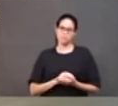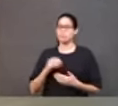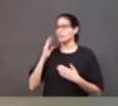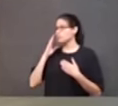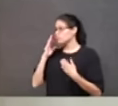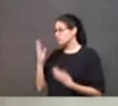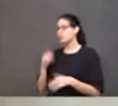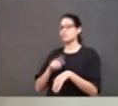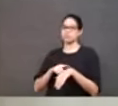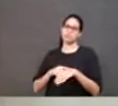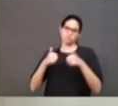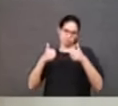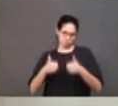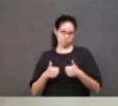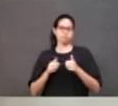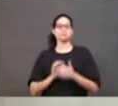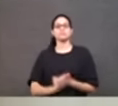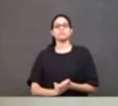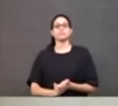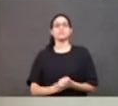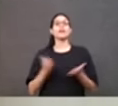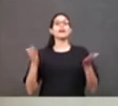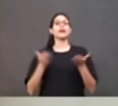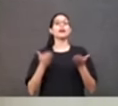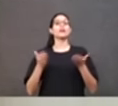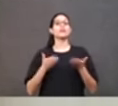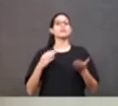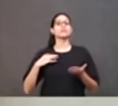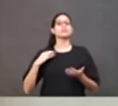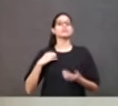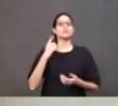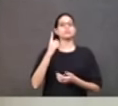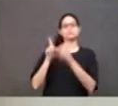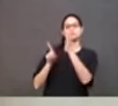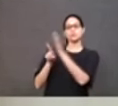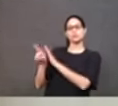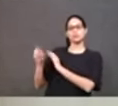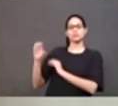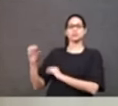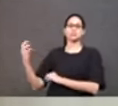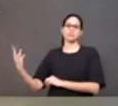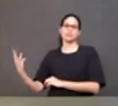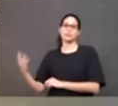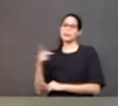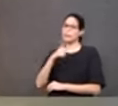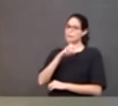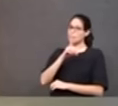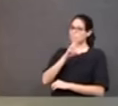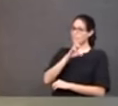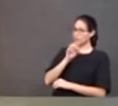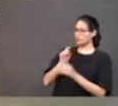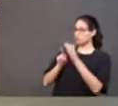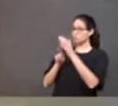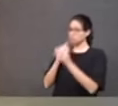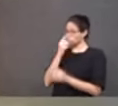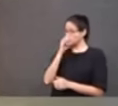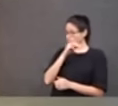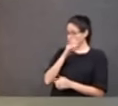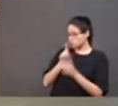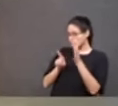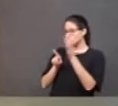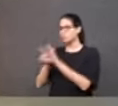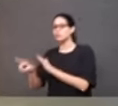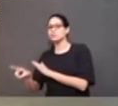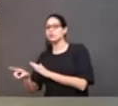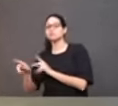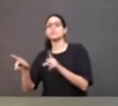Nesse momento, então, o candidato 1 fará pergunta ao candidato 3. Então, professor Pedro, o senhor fará a pergunta, um minuto para ela, ao professor